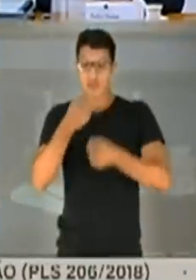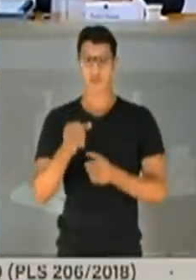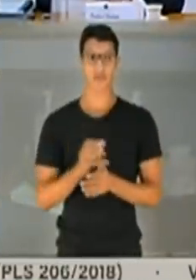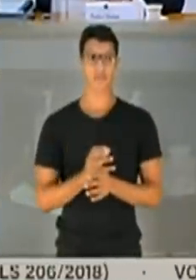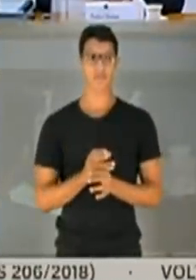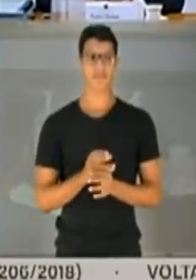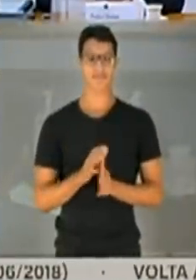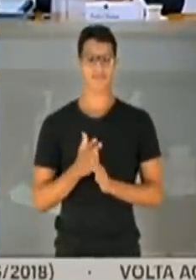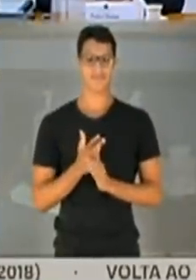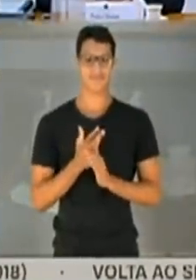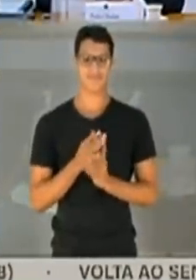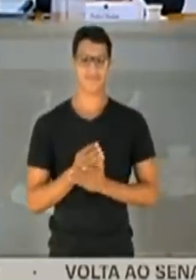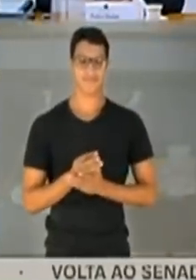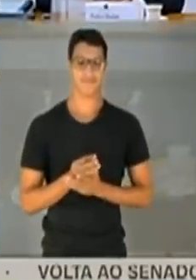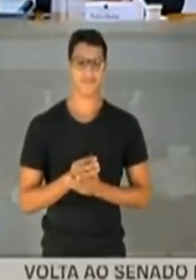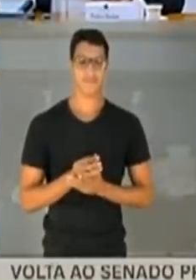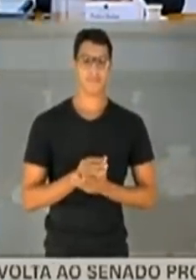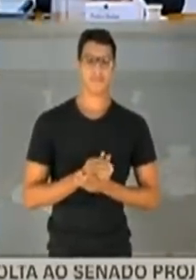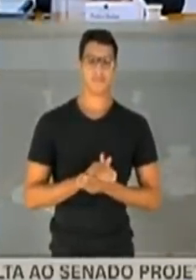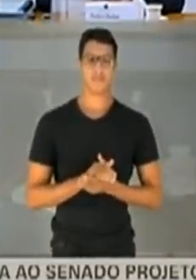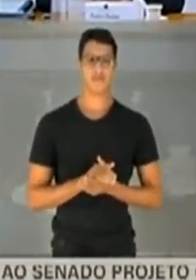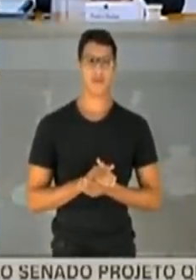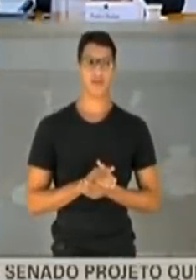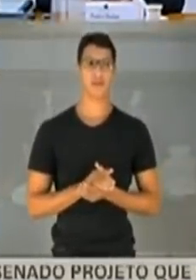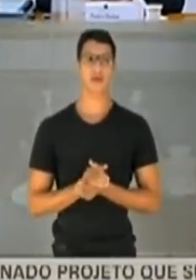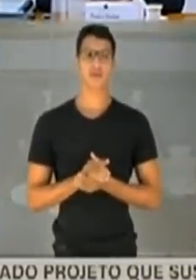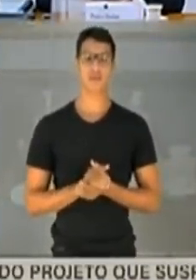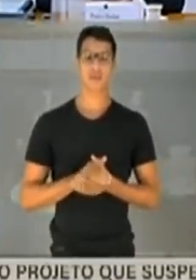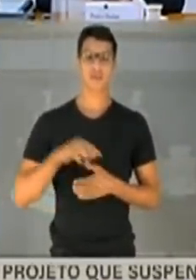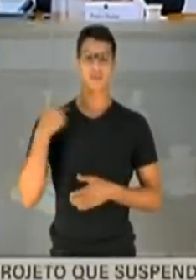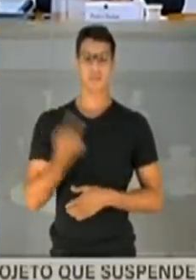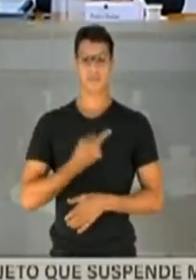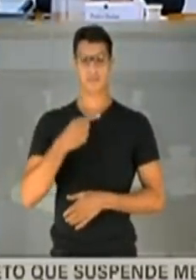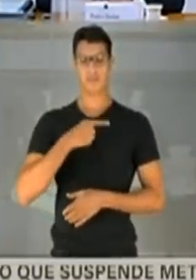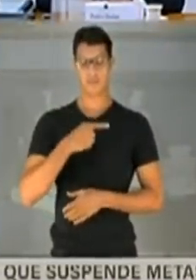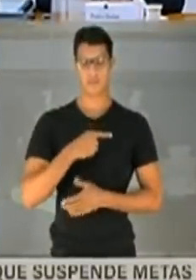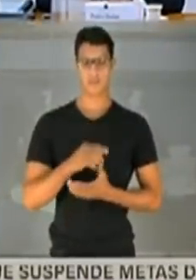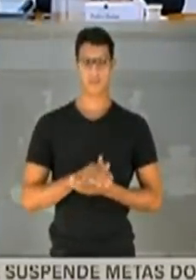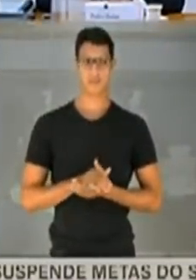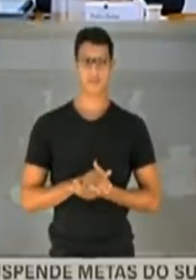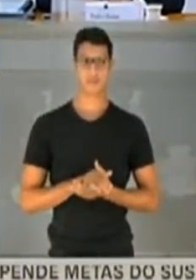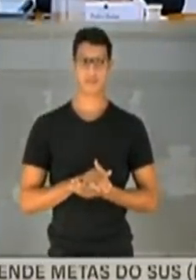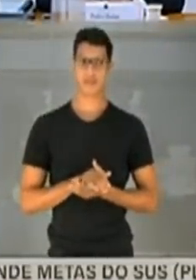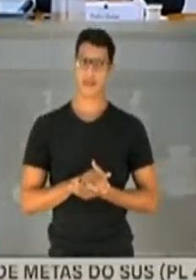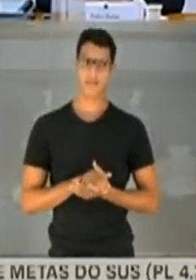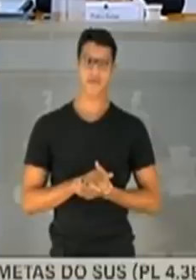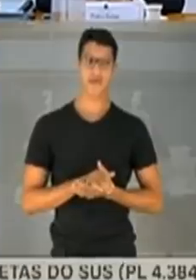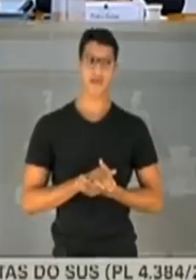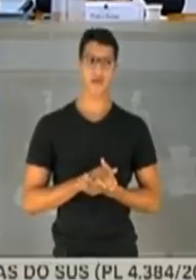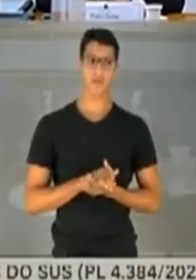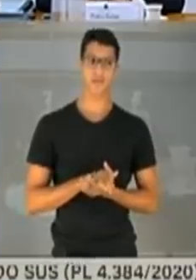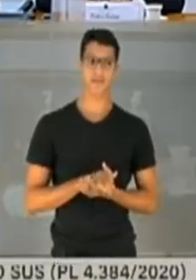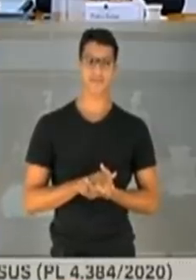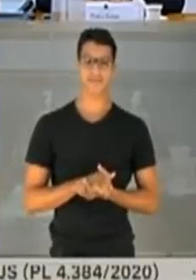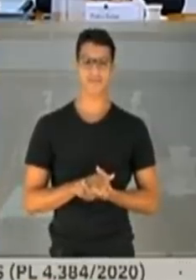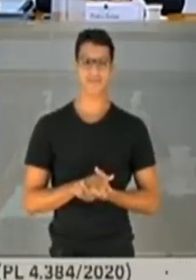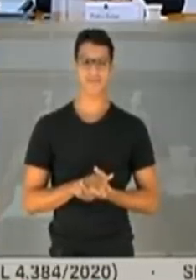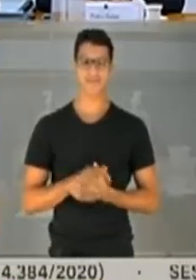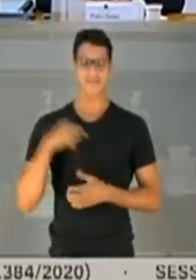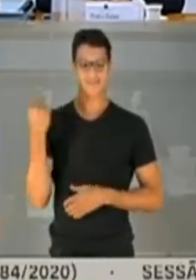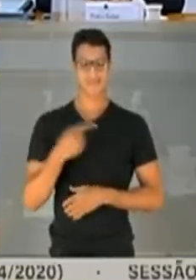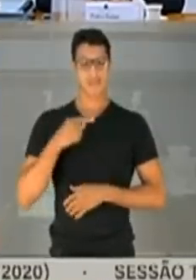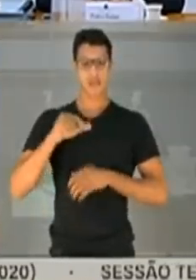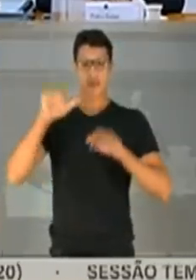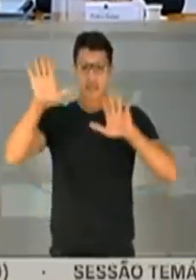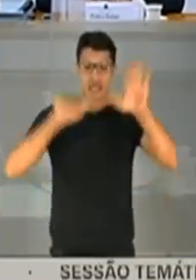escrito no antagonista. Tudo que o antagonista escreve... Não tem que chamar a atenção só Não, eu não vou chamar a atenção de ninguém,